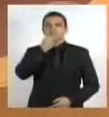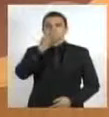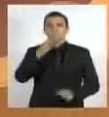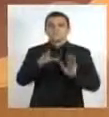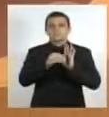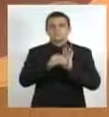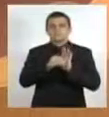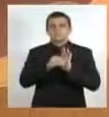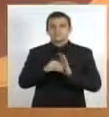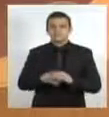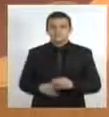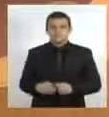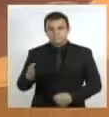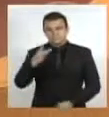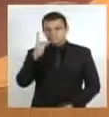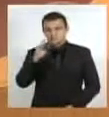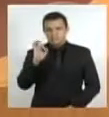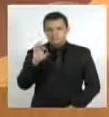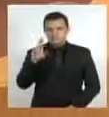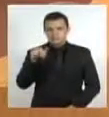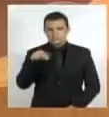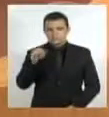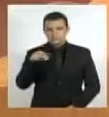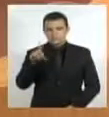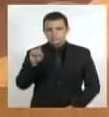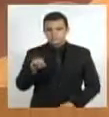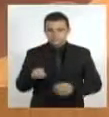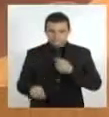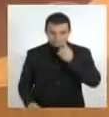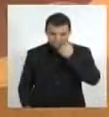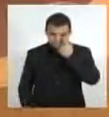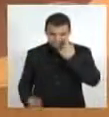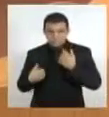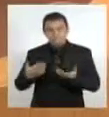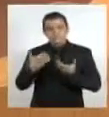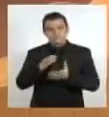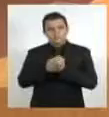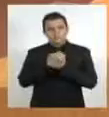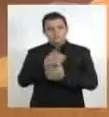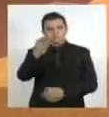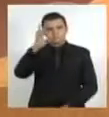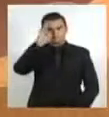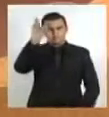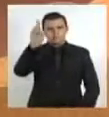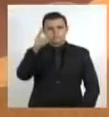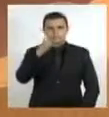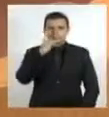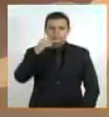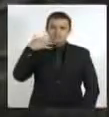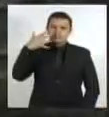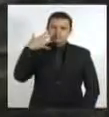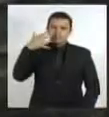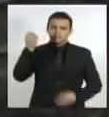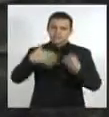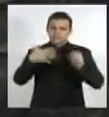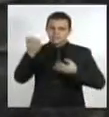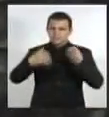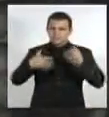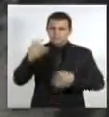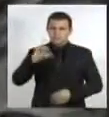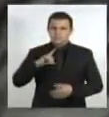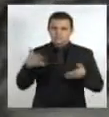parte, Fernando Furtado. Pois não, deputado. Eu queria parabenizar Vossa Excelência pelo discurso que está fazendo nesse